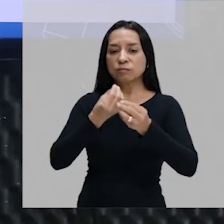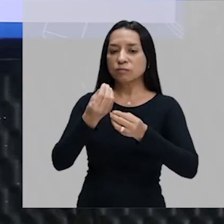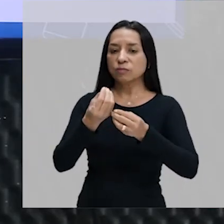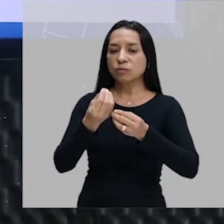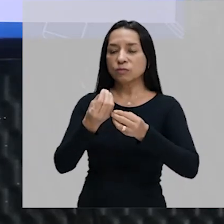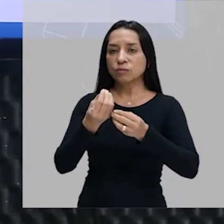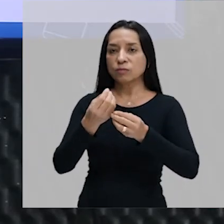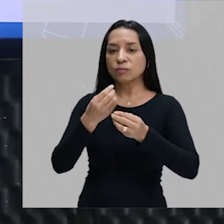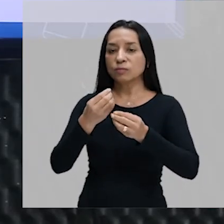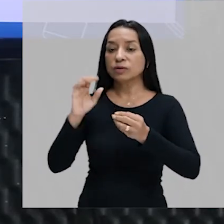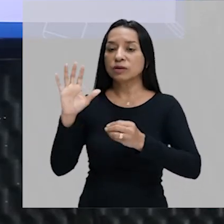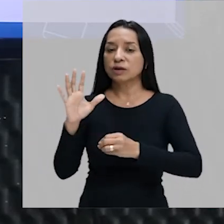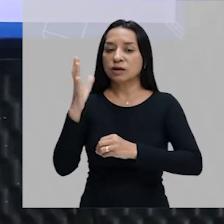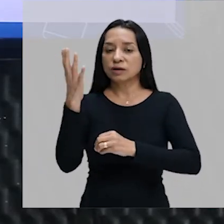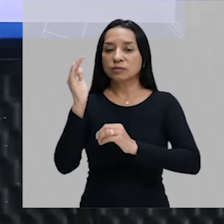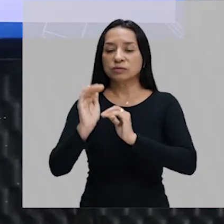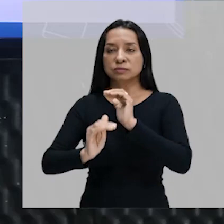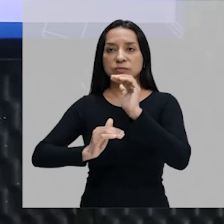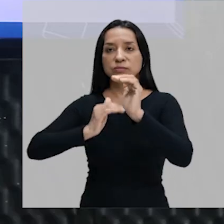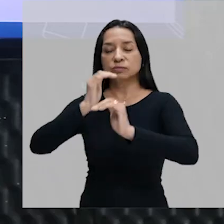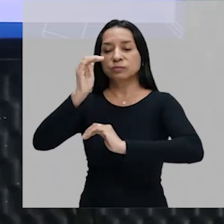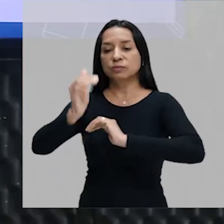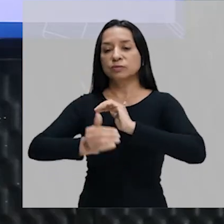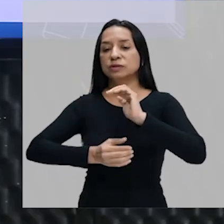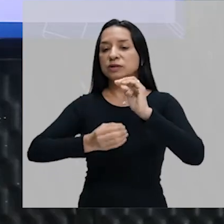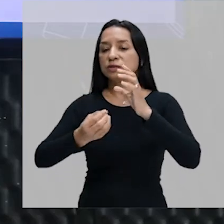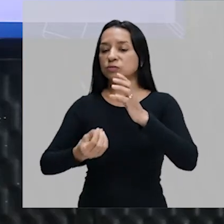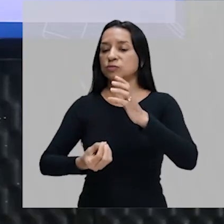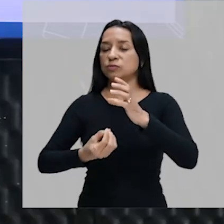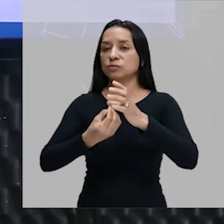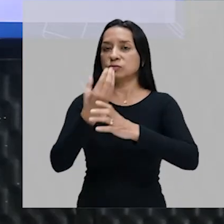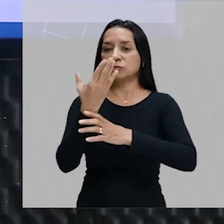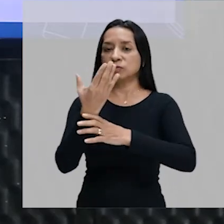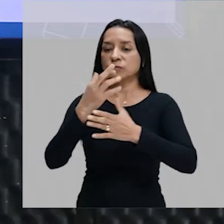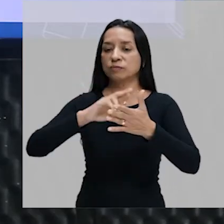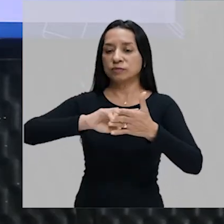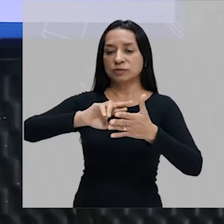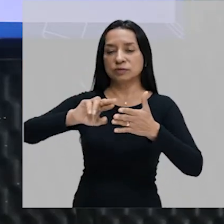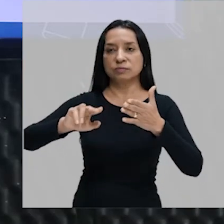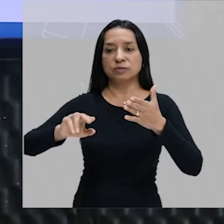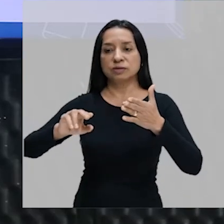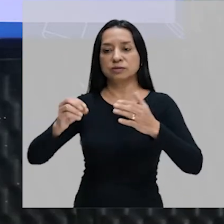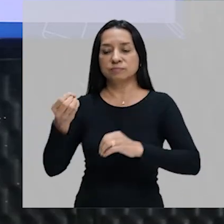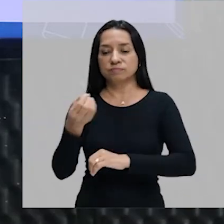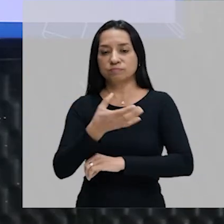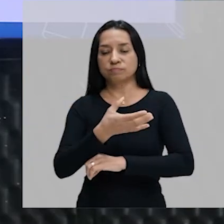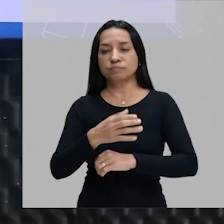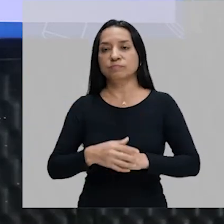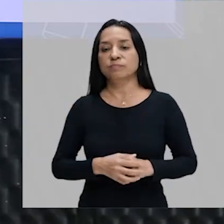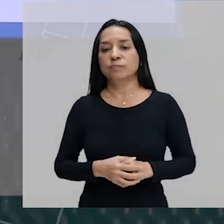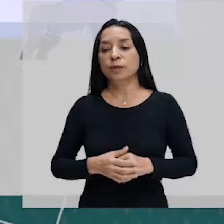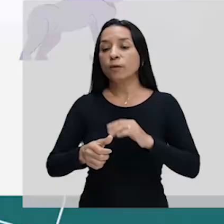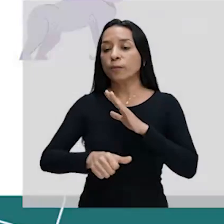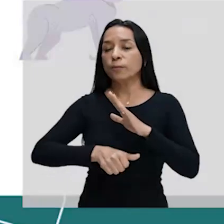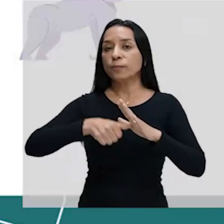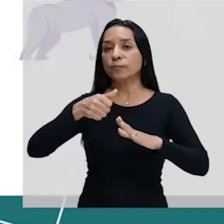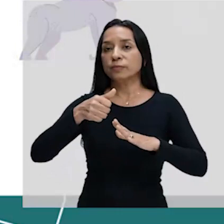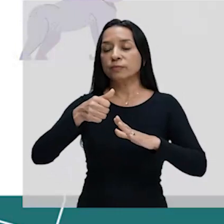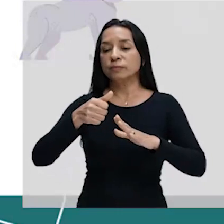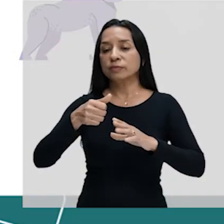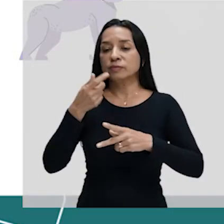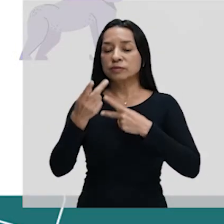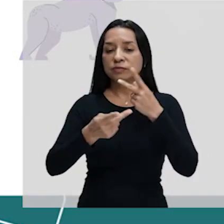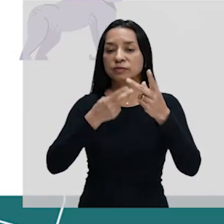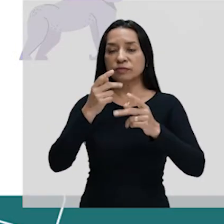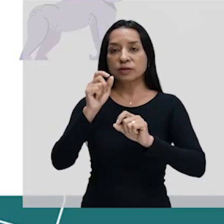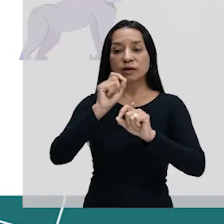processos de especiação e quais são os tipos de especiações? Primeira coisa que a gente vai falar agora é o